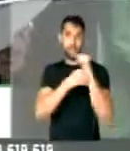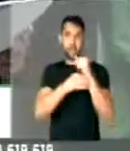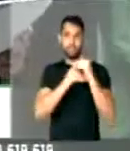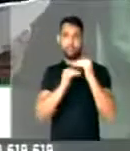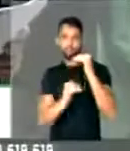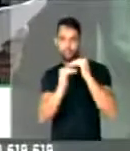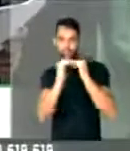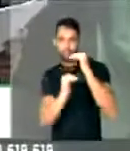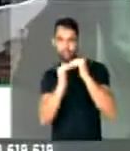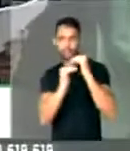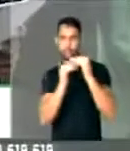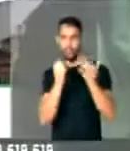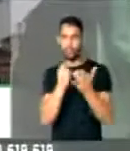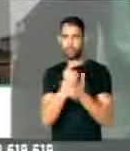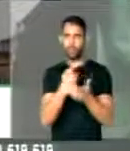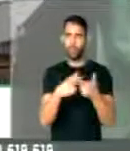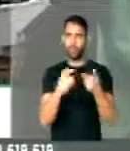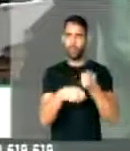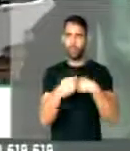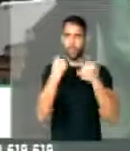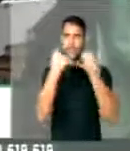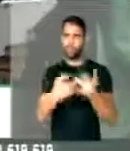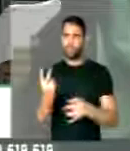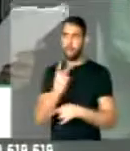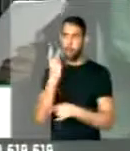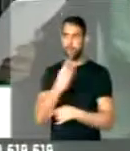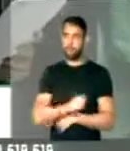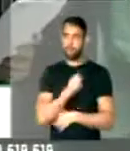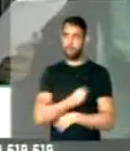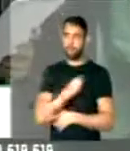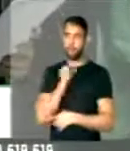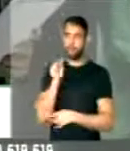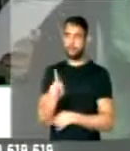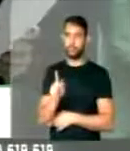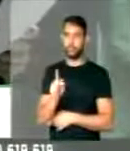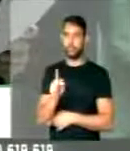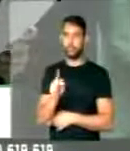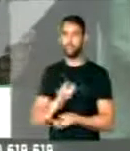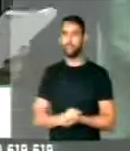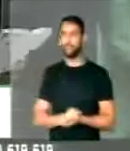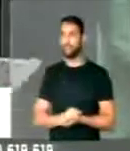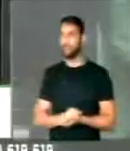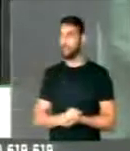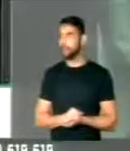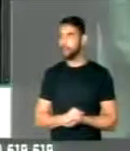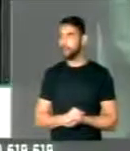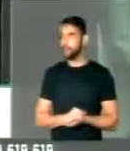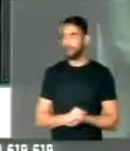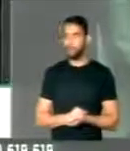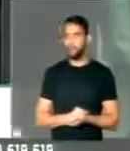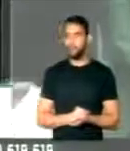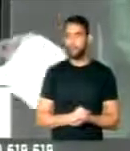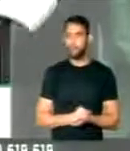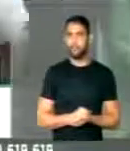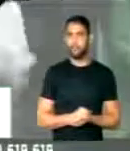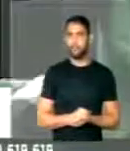patamar mínimo de consumo que justifica a existência de aposentadorias básicas. Emenda sua, 3